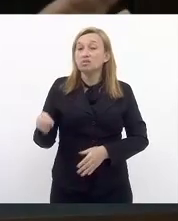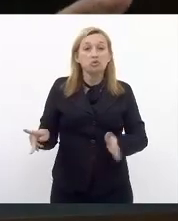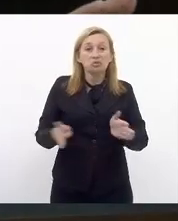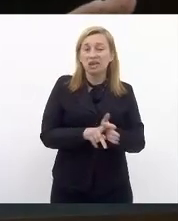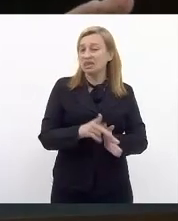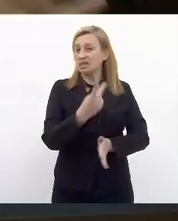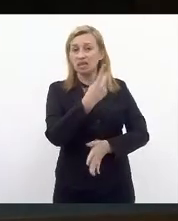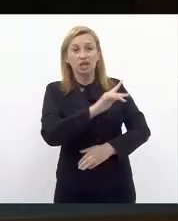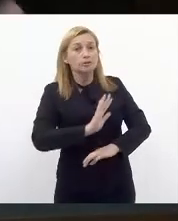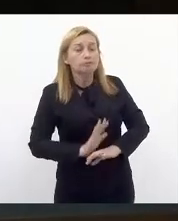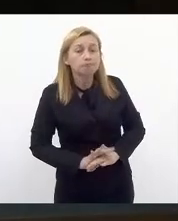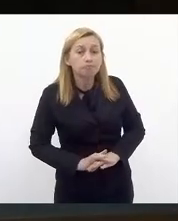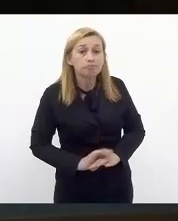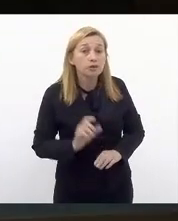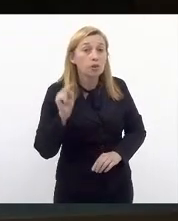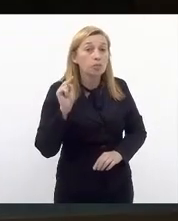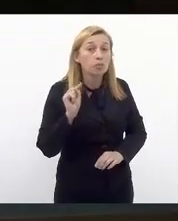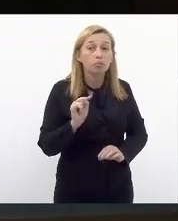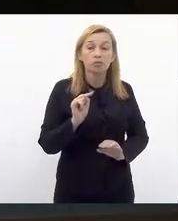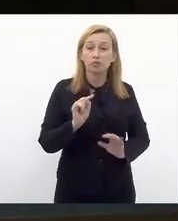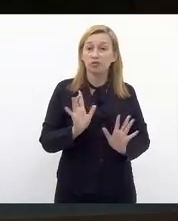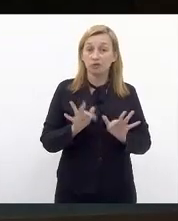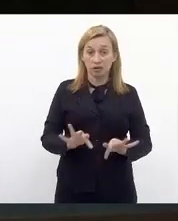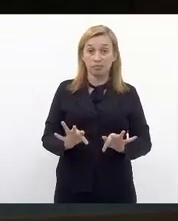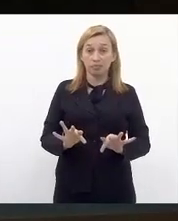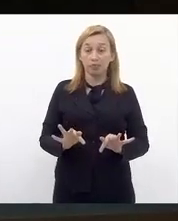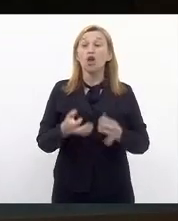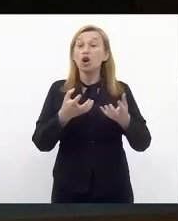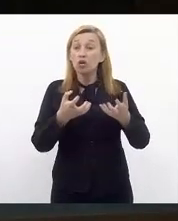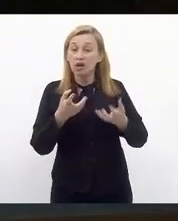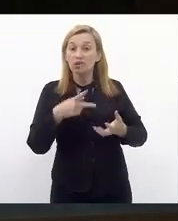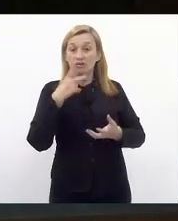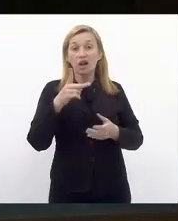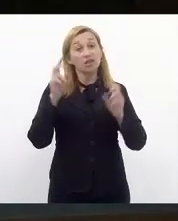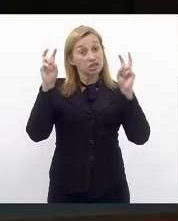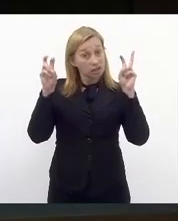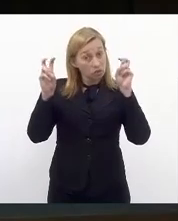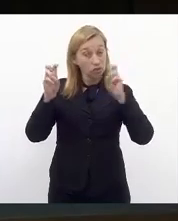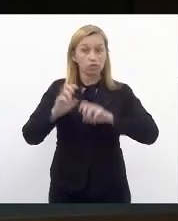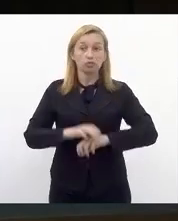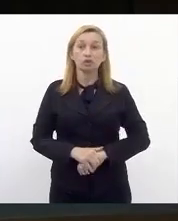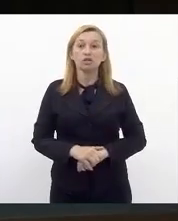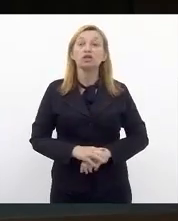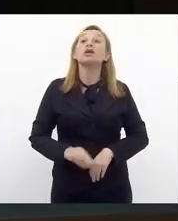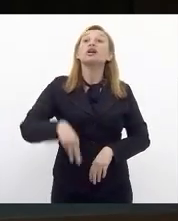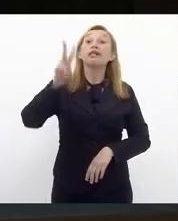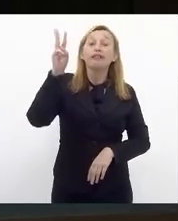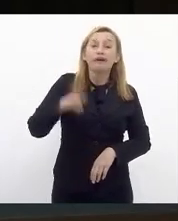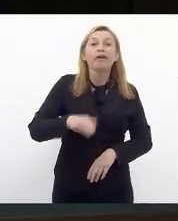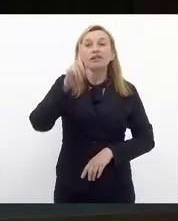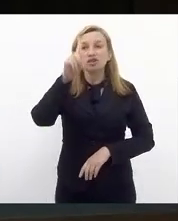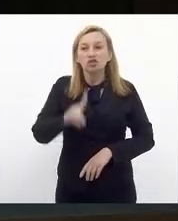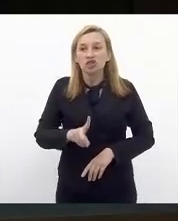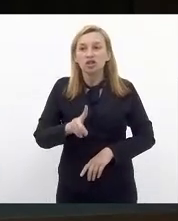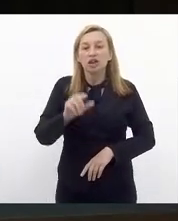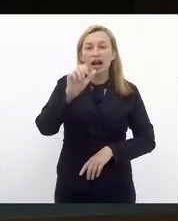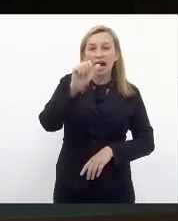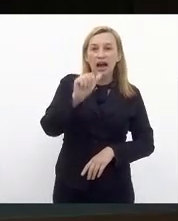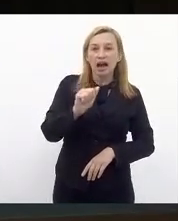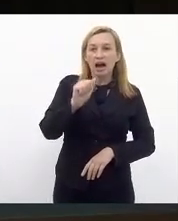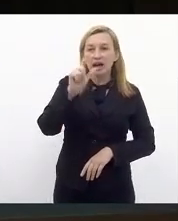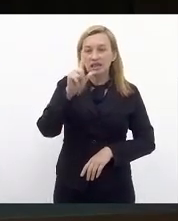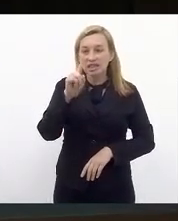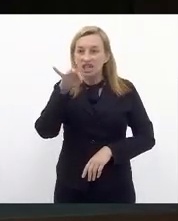eles o ponto então quero eu quero entrar nesta questão Quem já tem direito adquirido